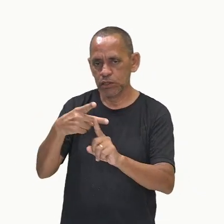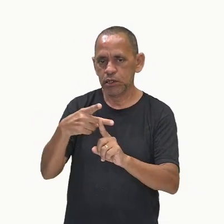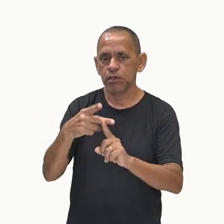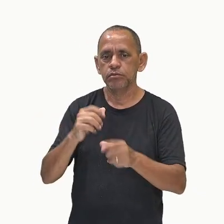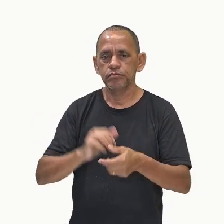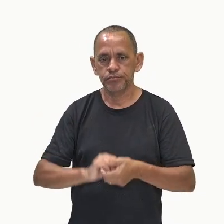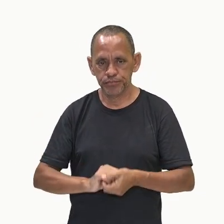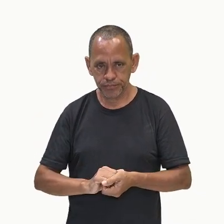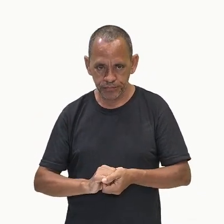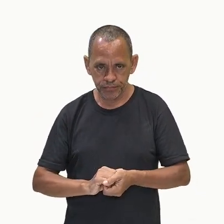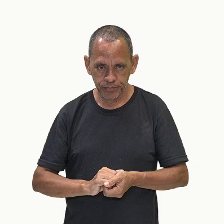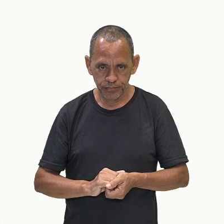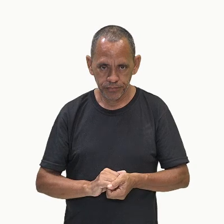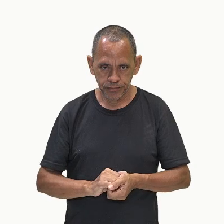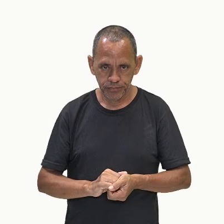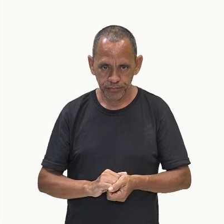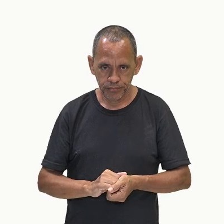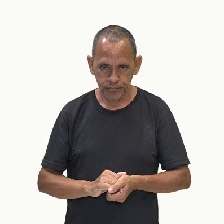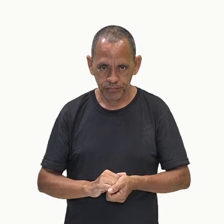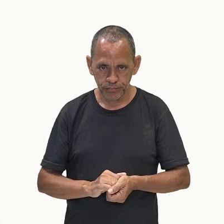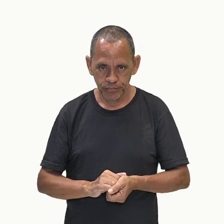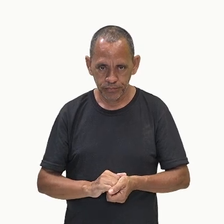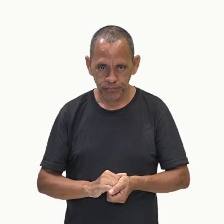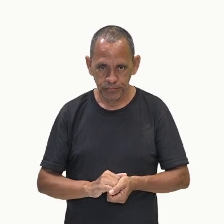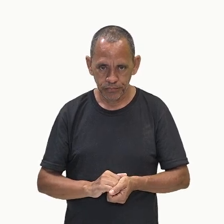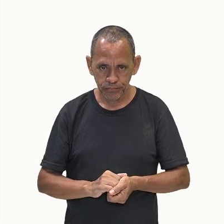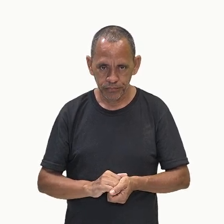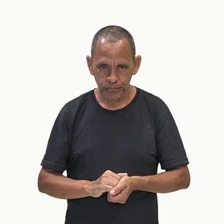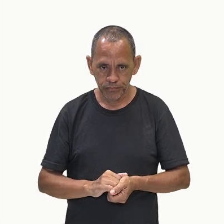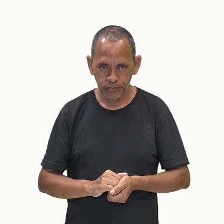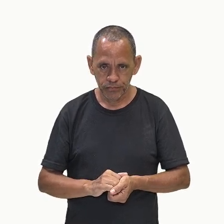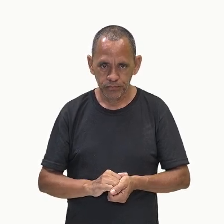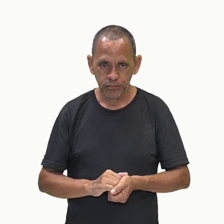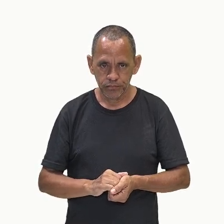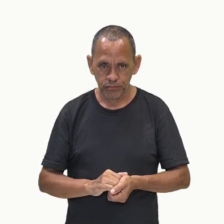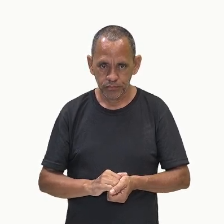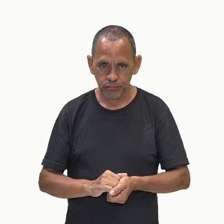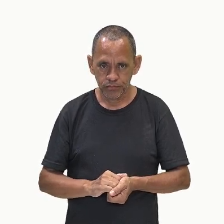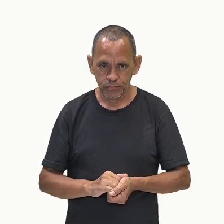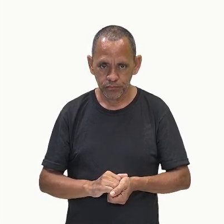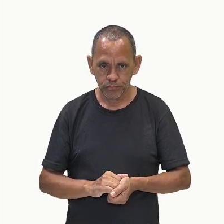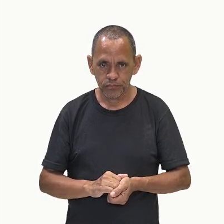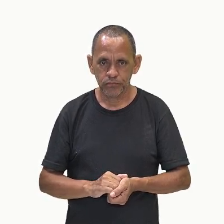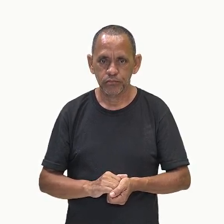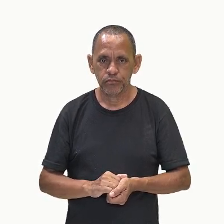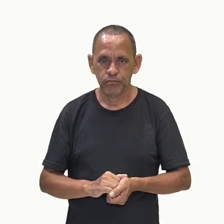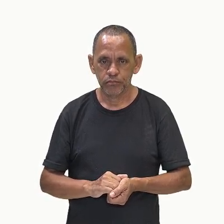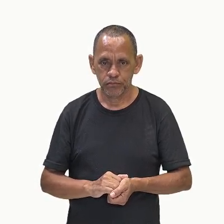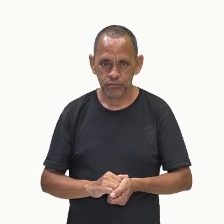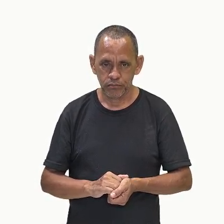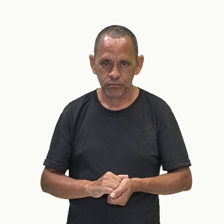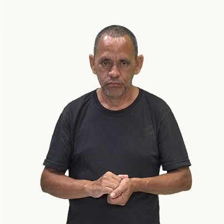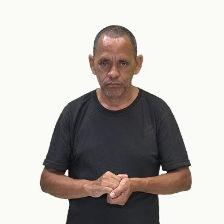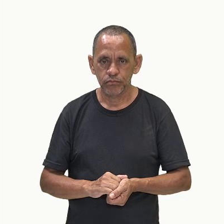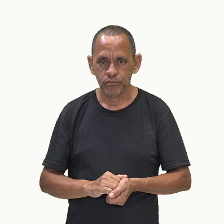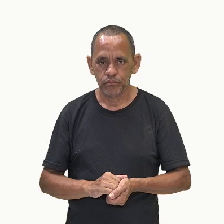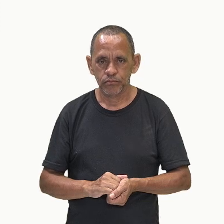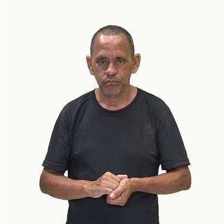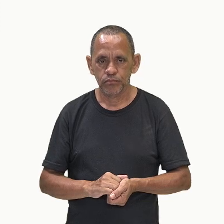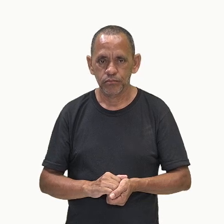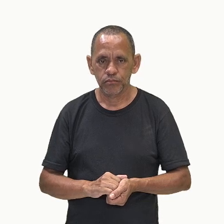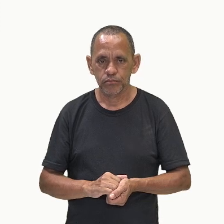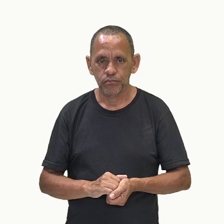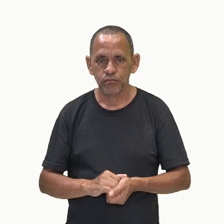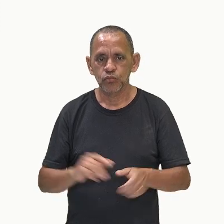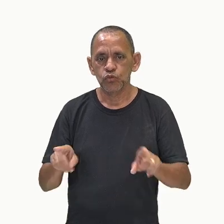4. Menos ya. Quem é ya? Ya é 1. Então, eu vou